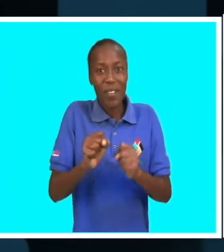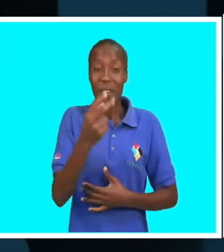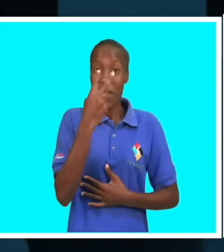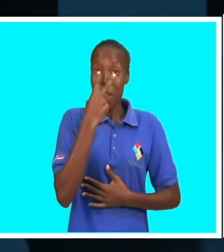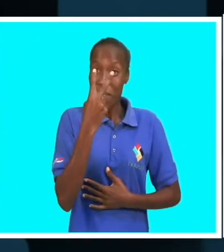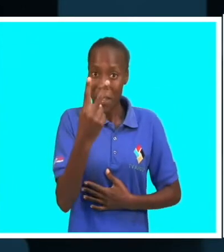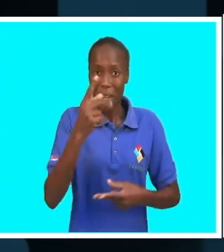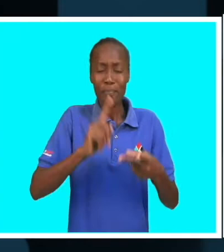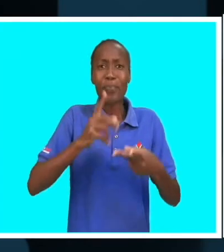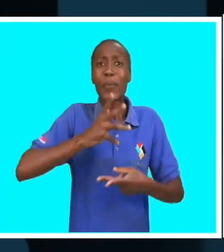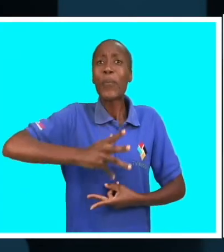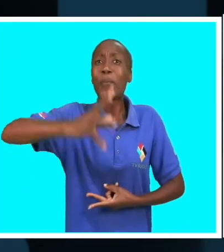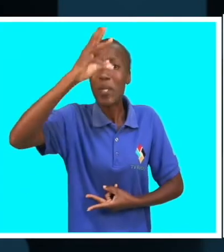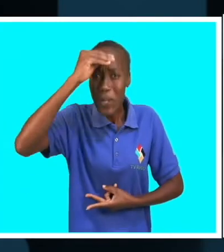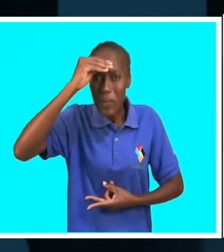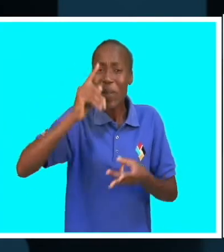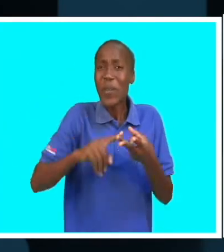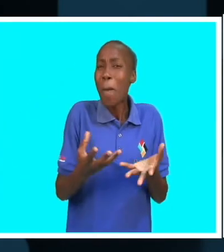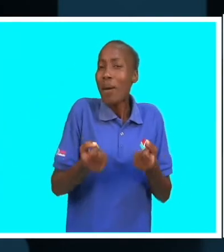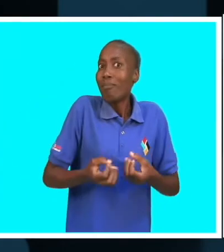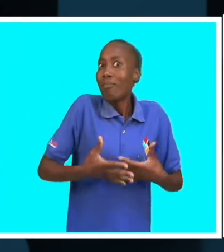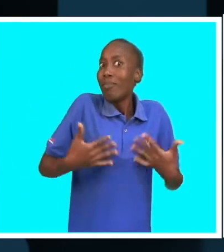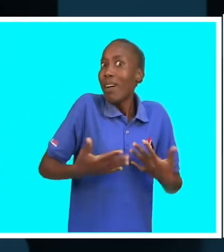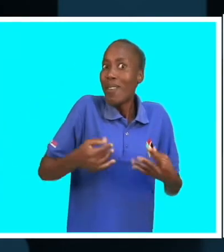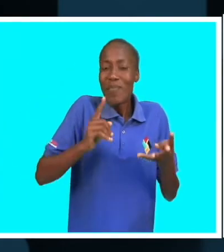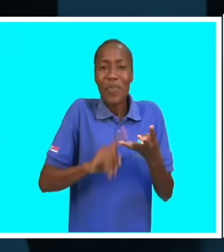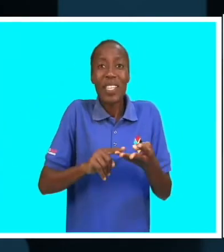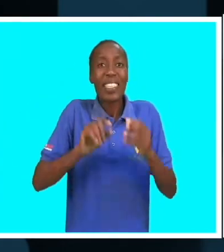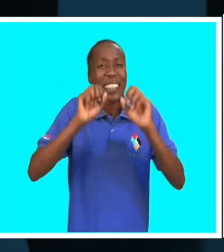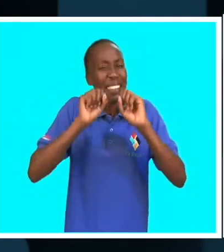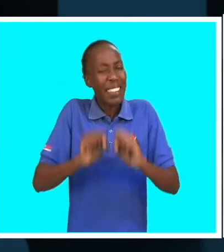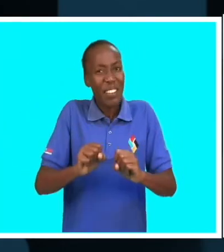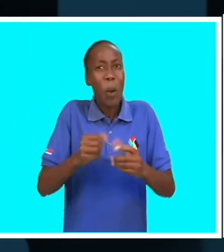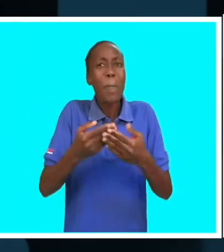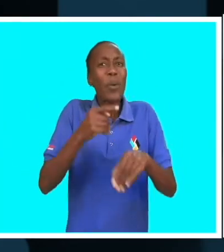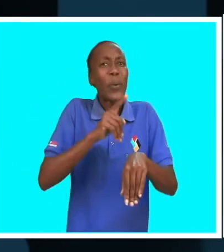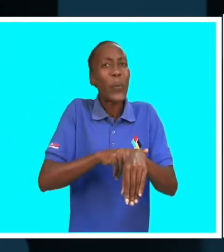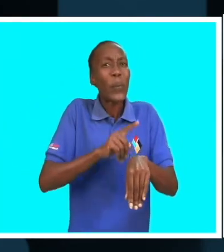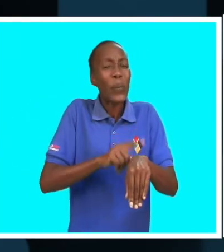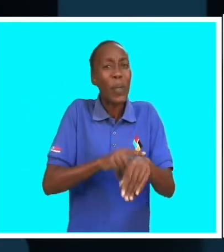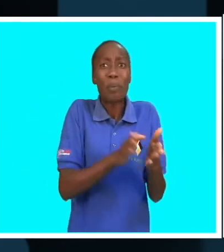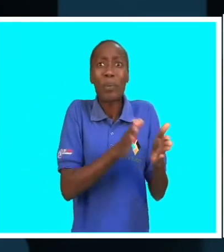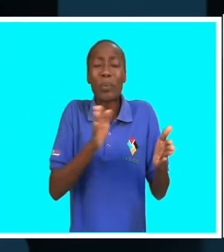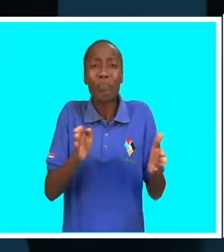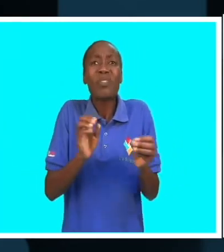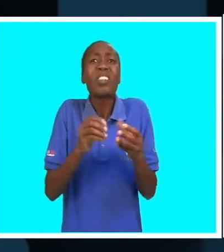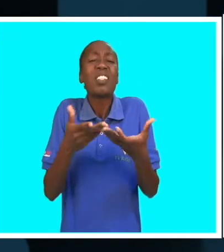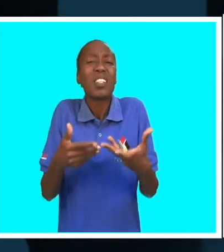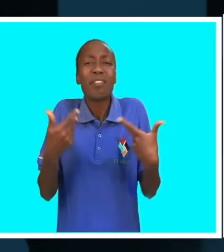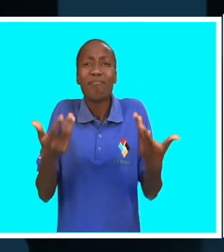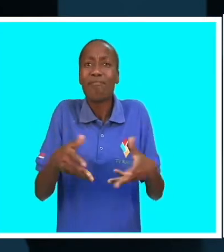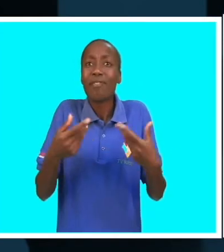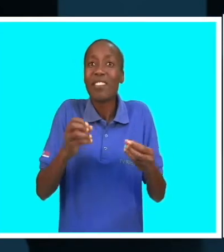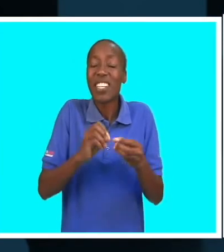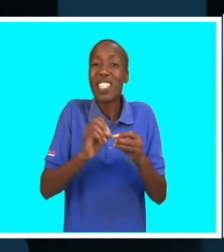em si, que perceba, que viaje, que desfrute. Sem que o tempo eu tenha que fazer uma